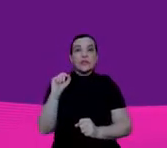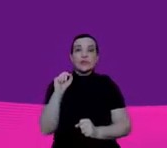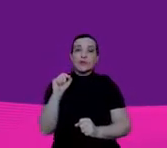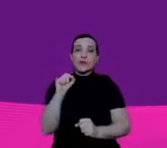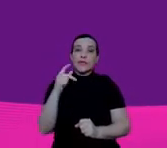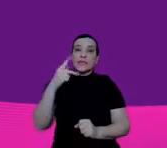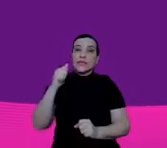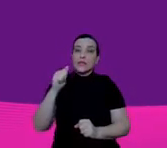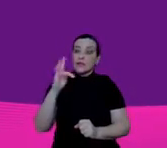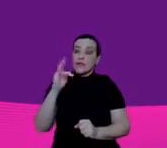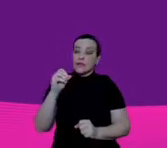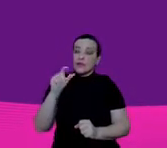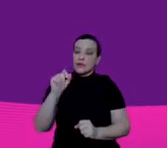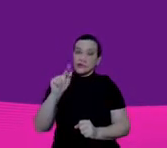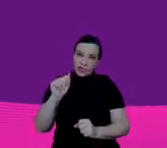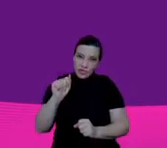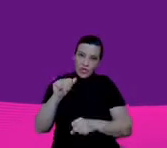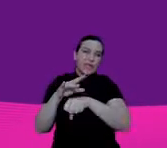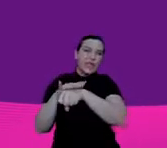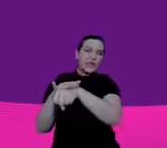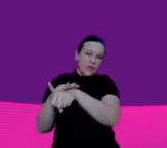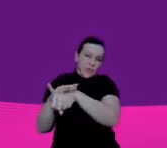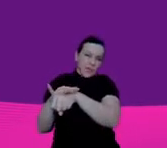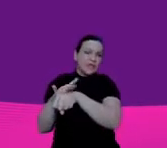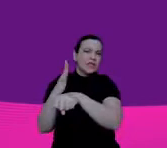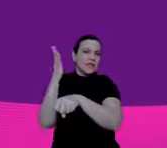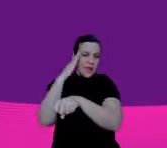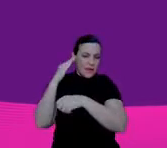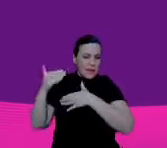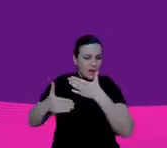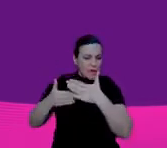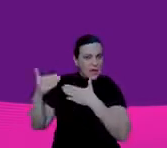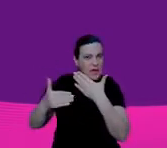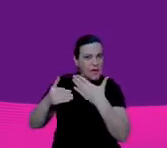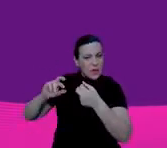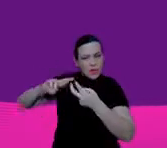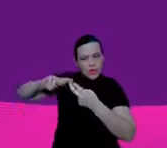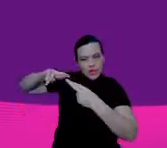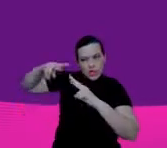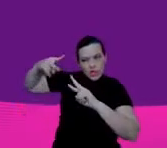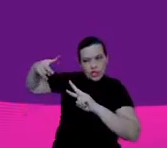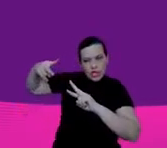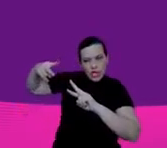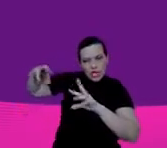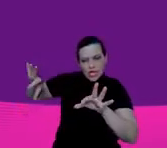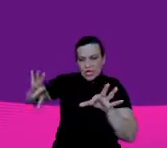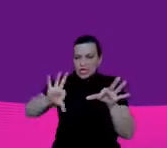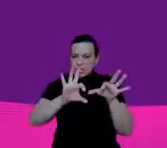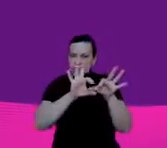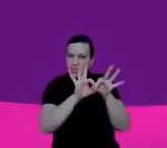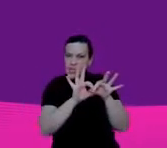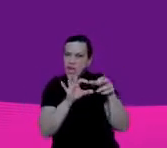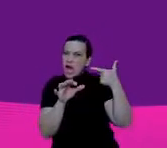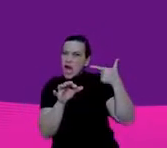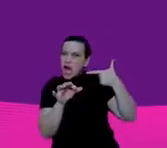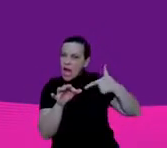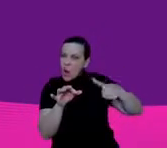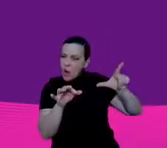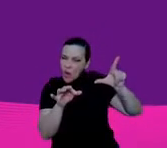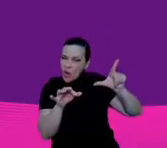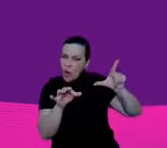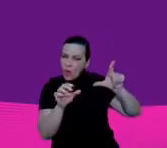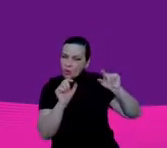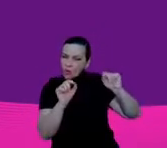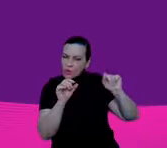gente sabe que, né, à medida que descobre um gene que está associado a uma função mitocondrial, ou um outro gene que tem uma função no